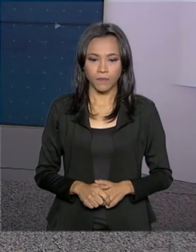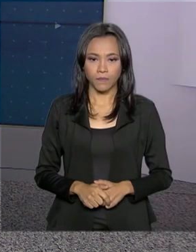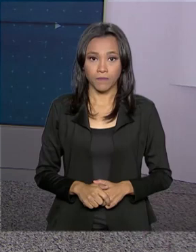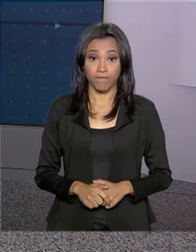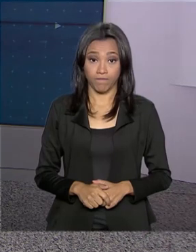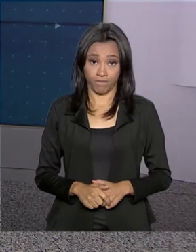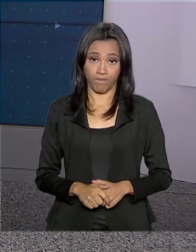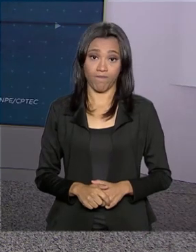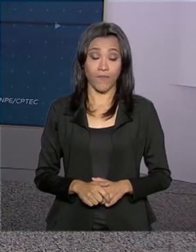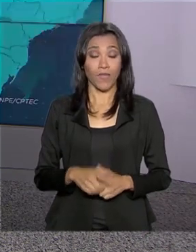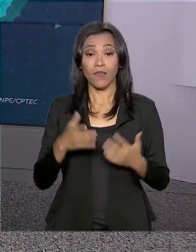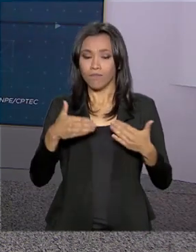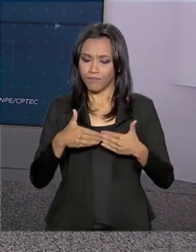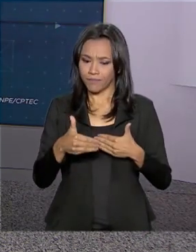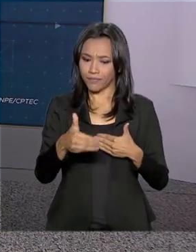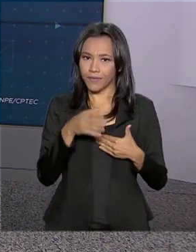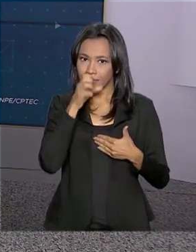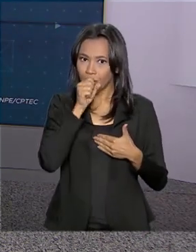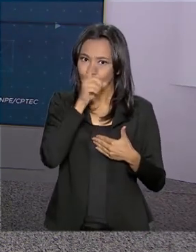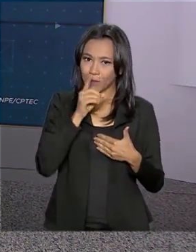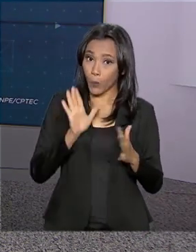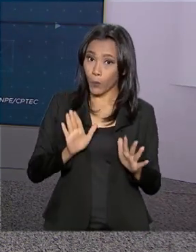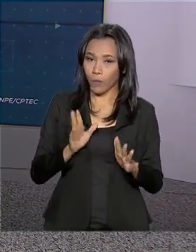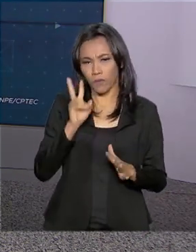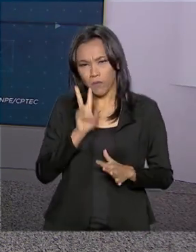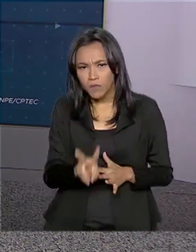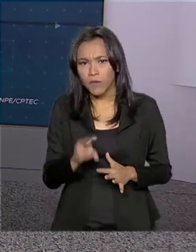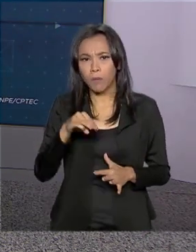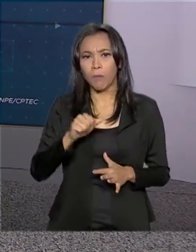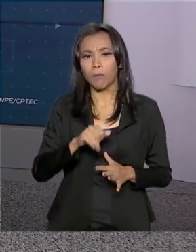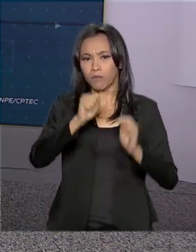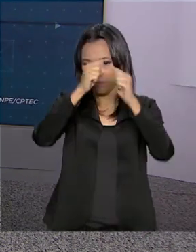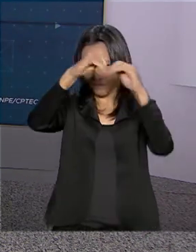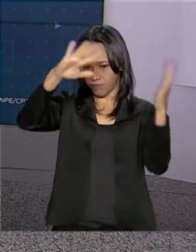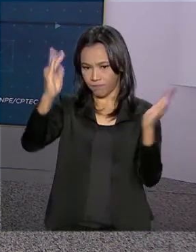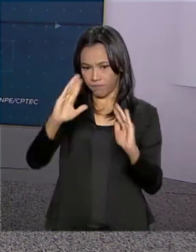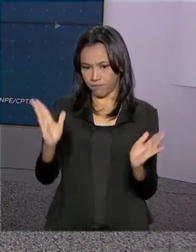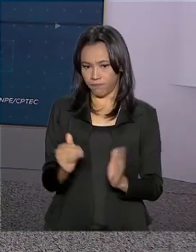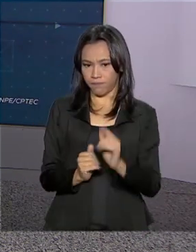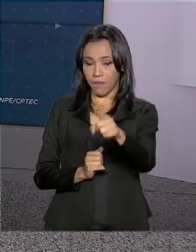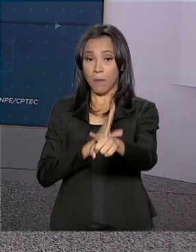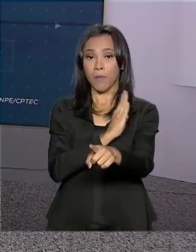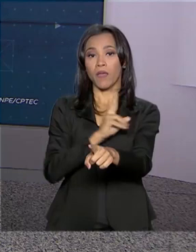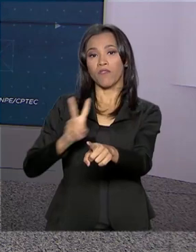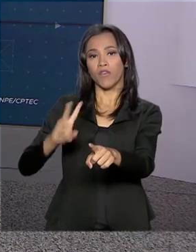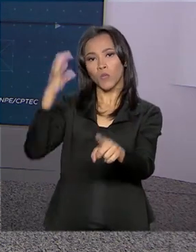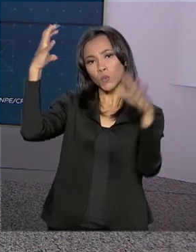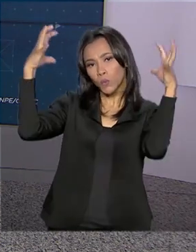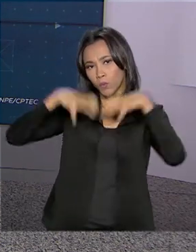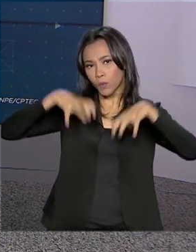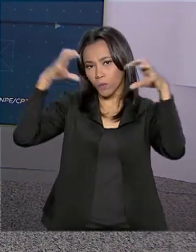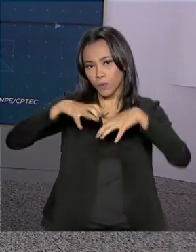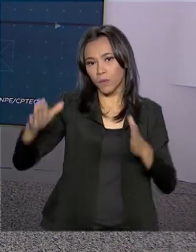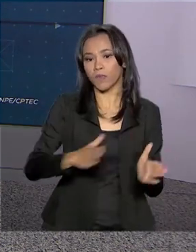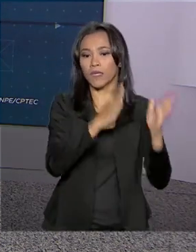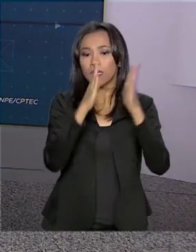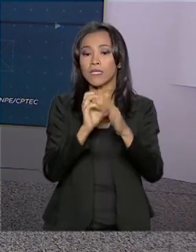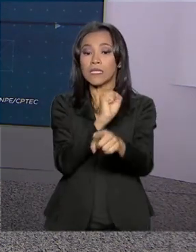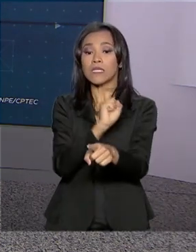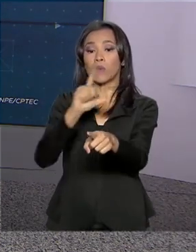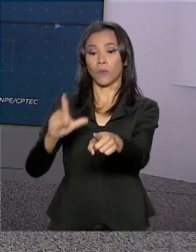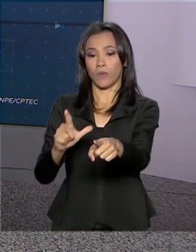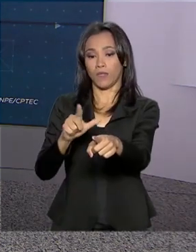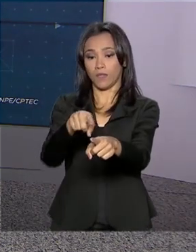fim de semana chegando vamos então ao mapa olha só em boa vista nós temos pancadas de chuva em são luís